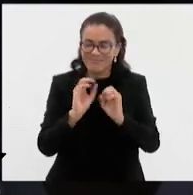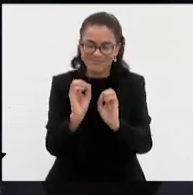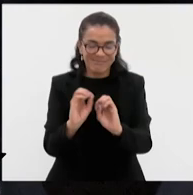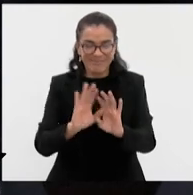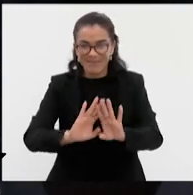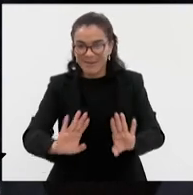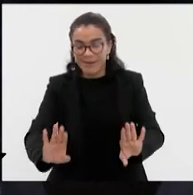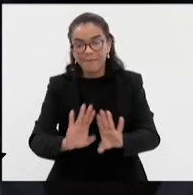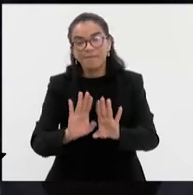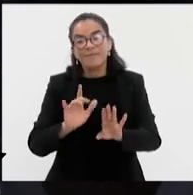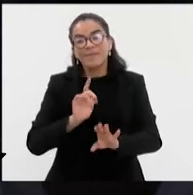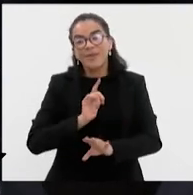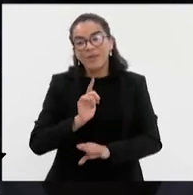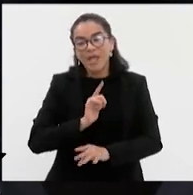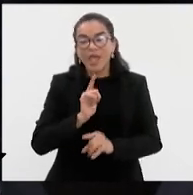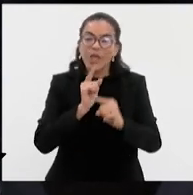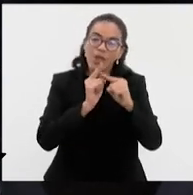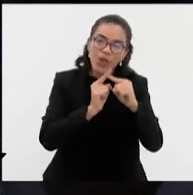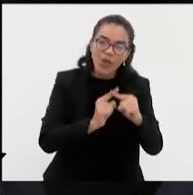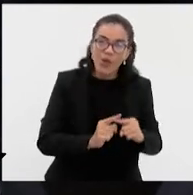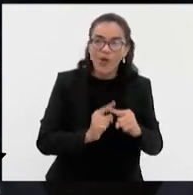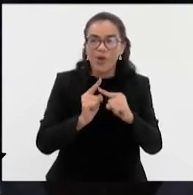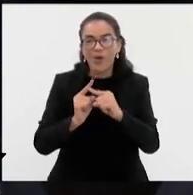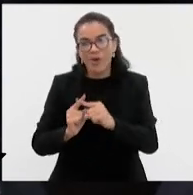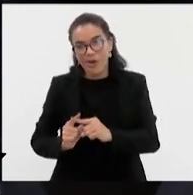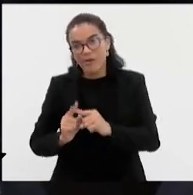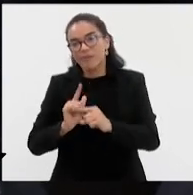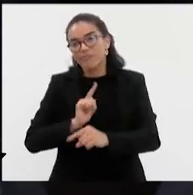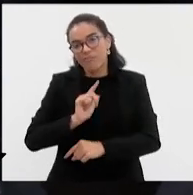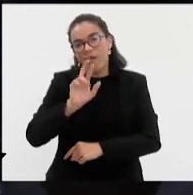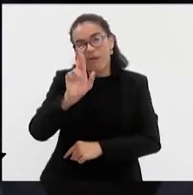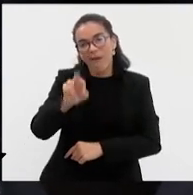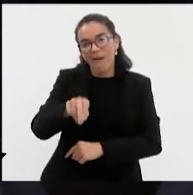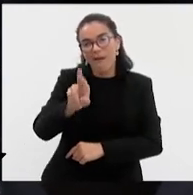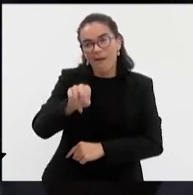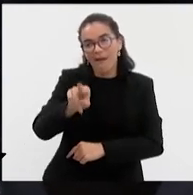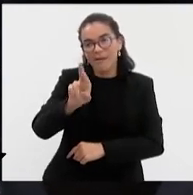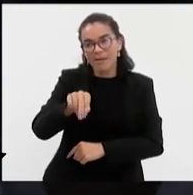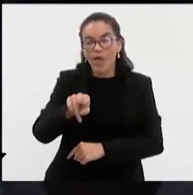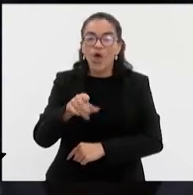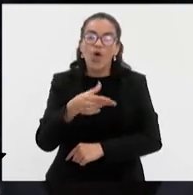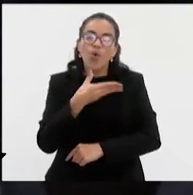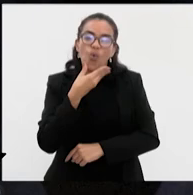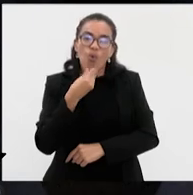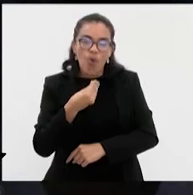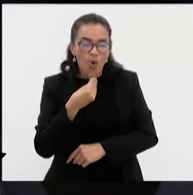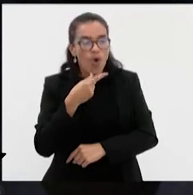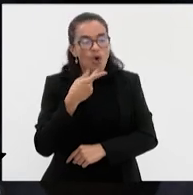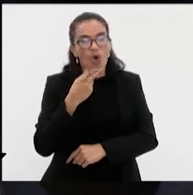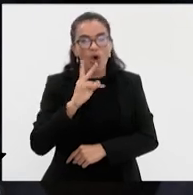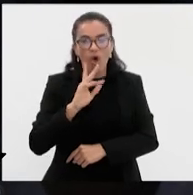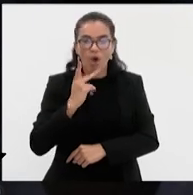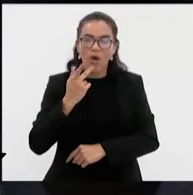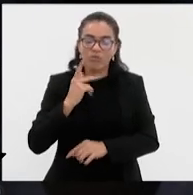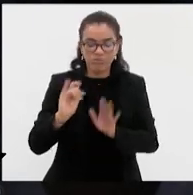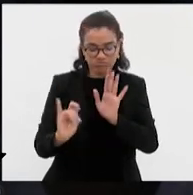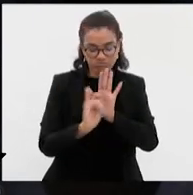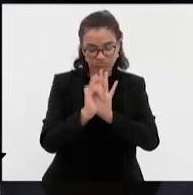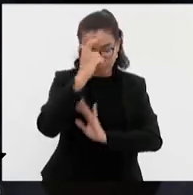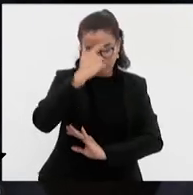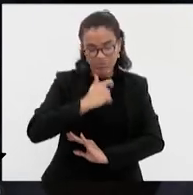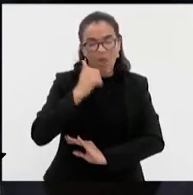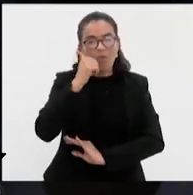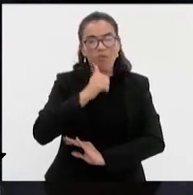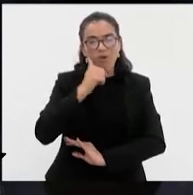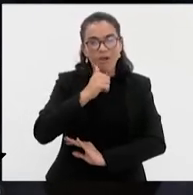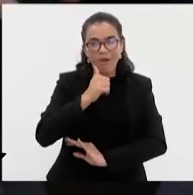tem determinadas competições, o senhor tem razão, por mais que um homem se declare mulher